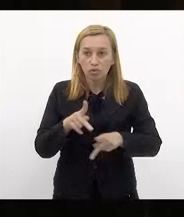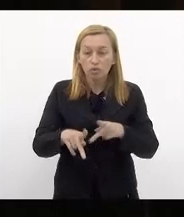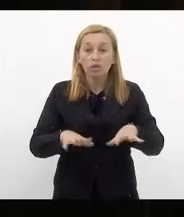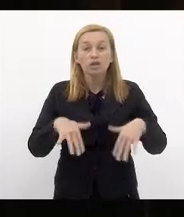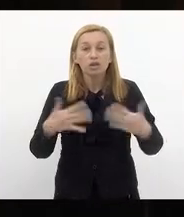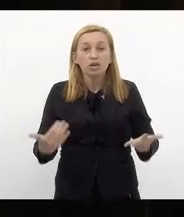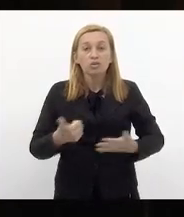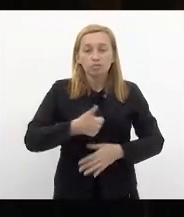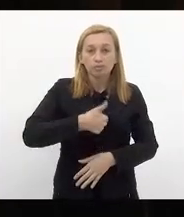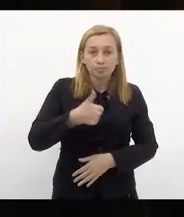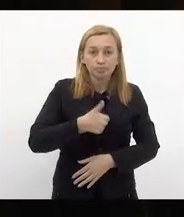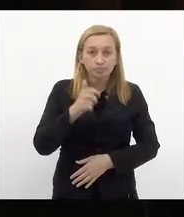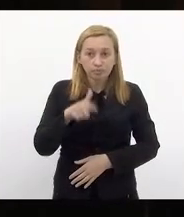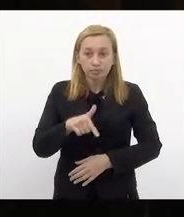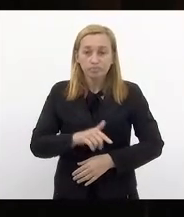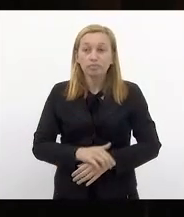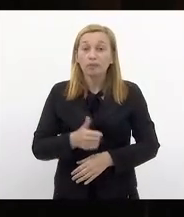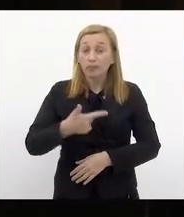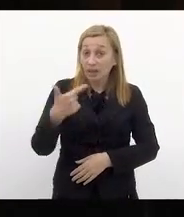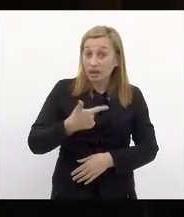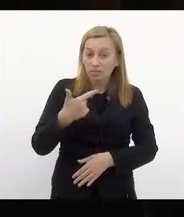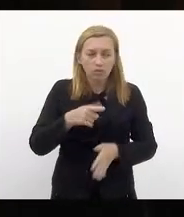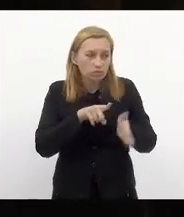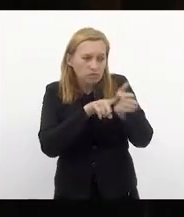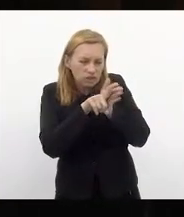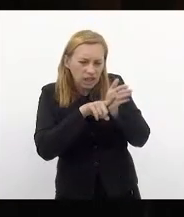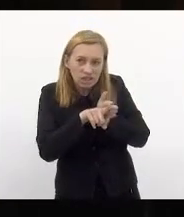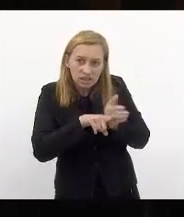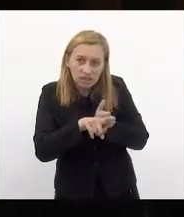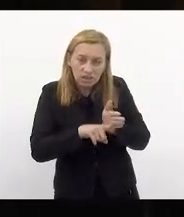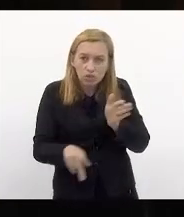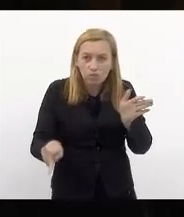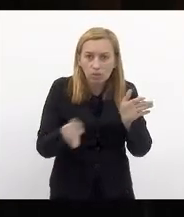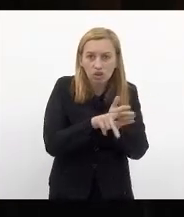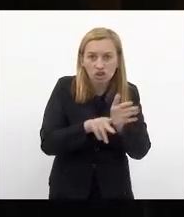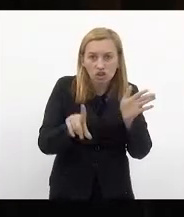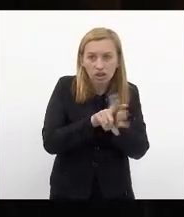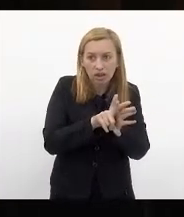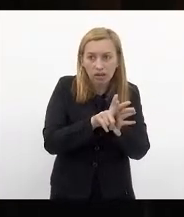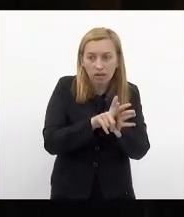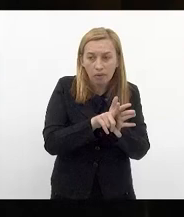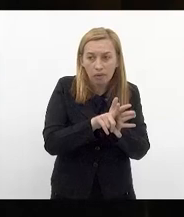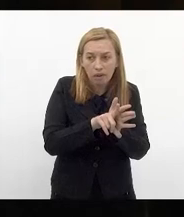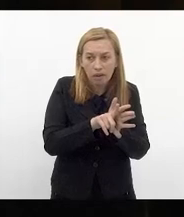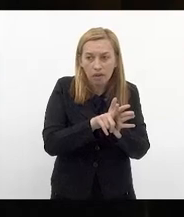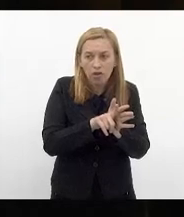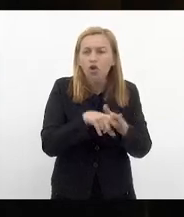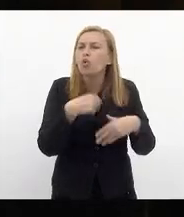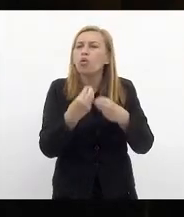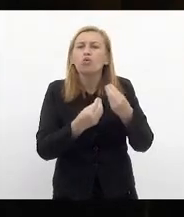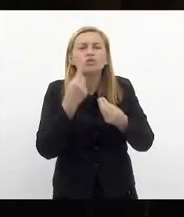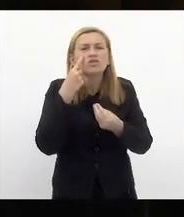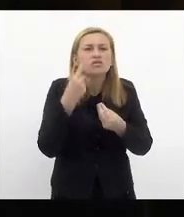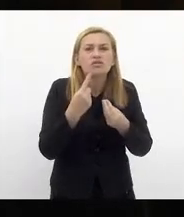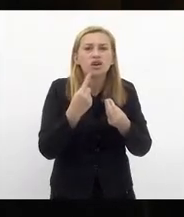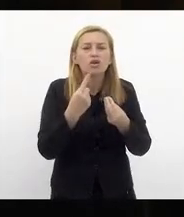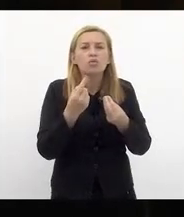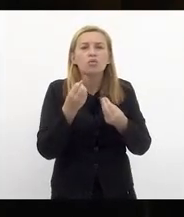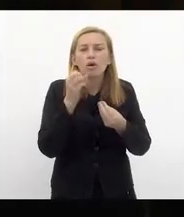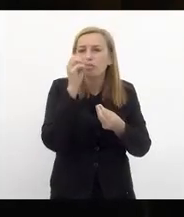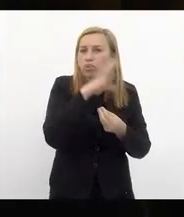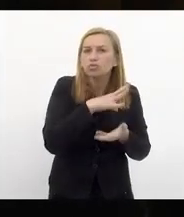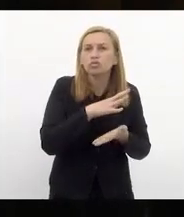em primeiro lugar, é isso. Segundo, analisando o projeto de lei, como se vê um